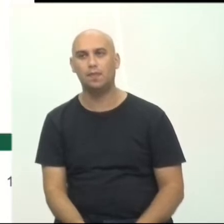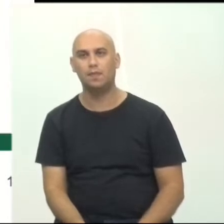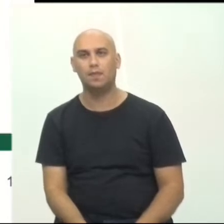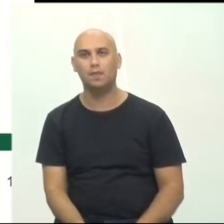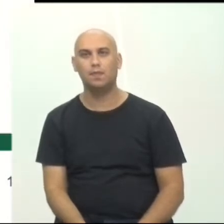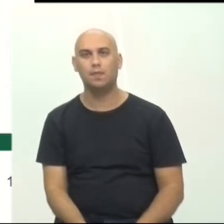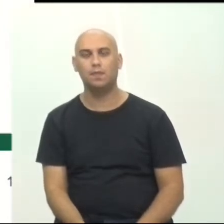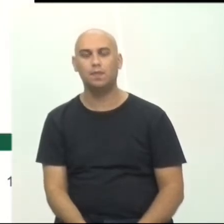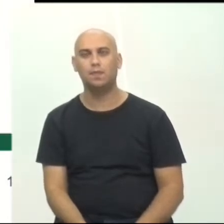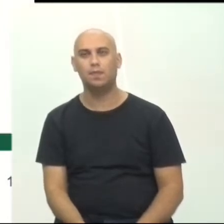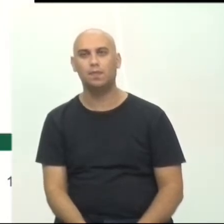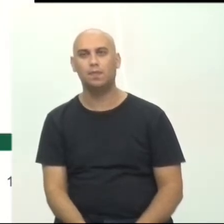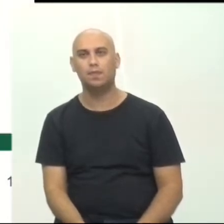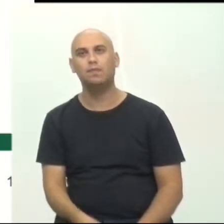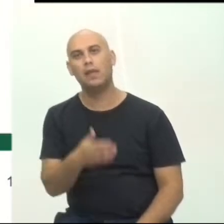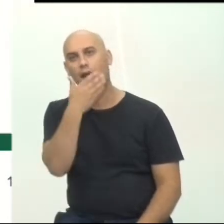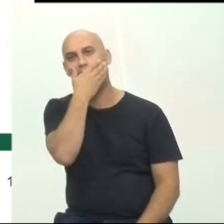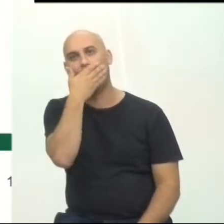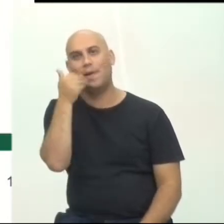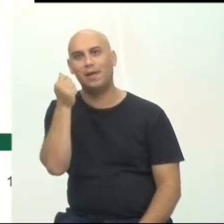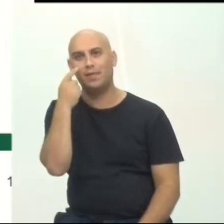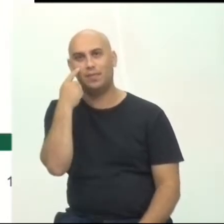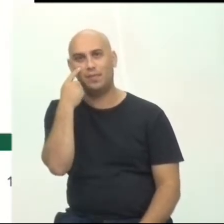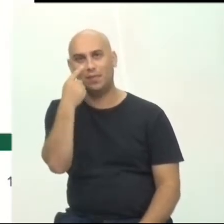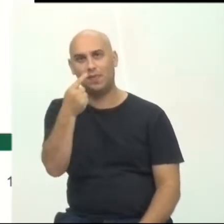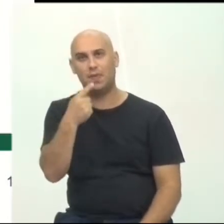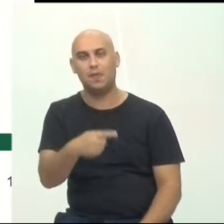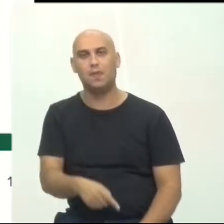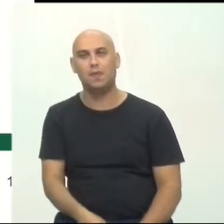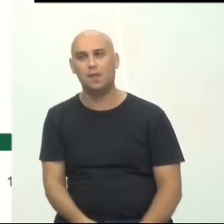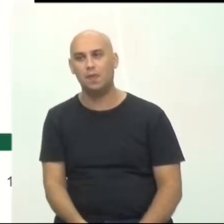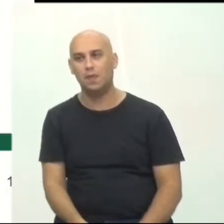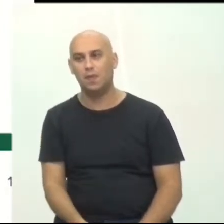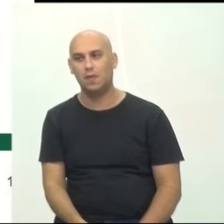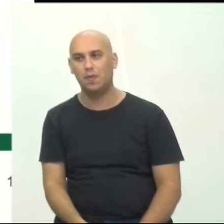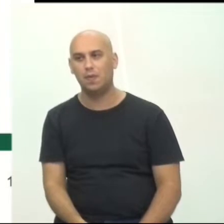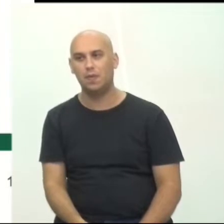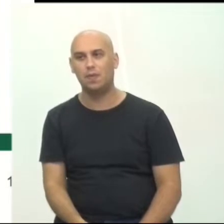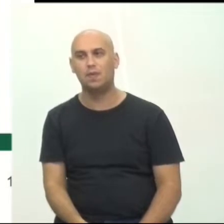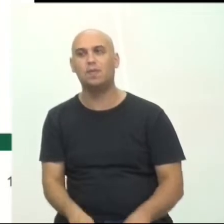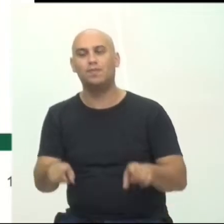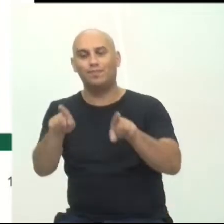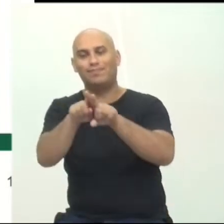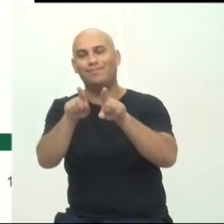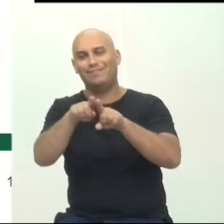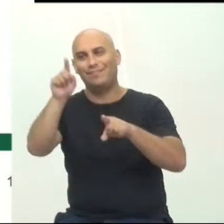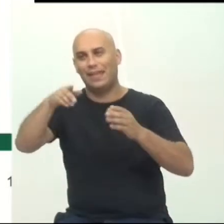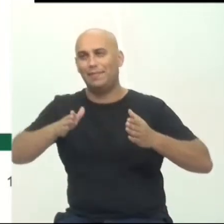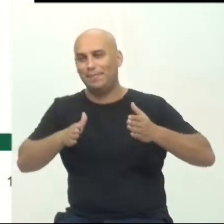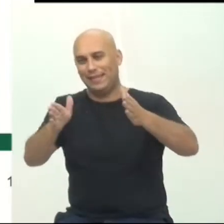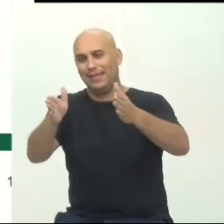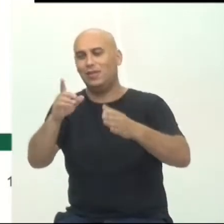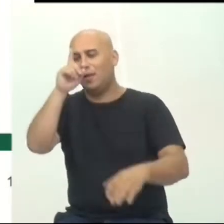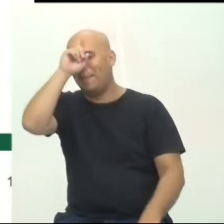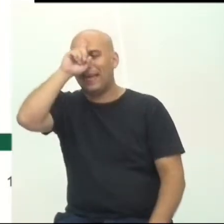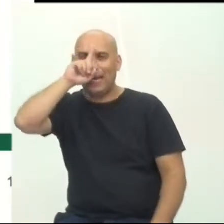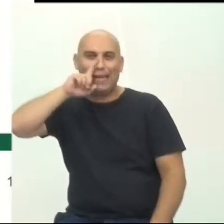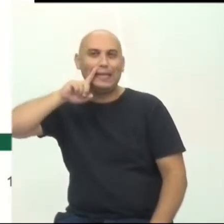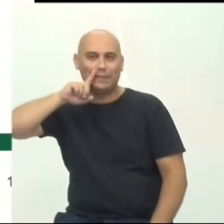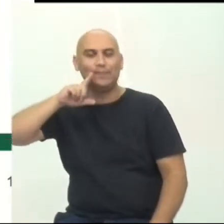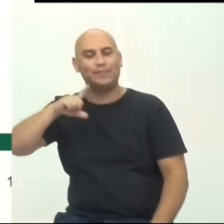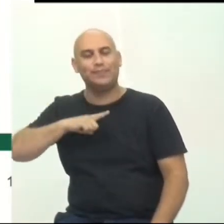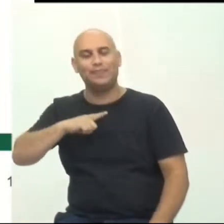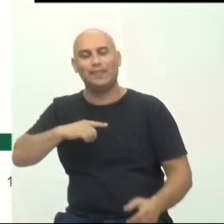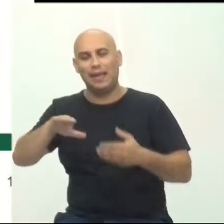Isso. Aqui olha melhor, né? Então, ali tem a pista, a hierarquia da pista do amarelinho, tem um canteiro dando um pouquinho